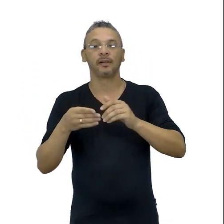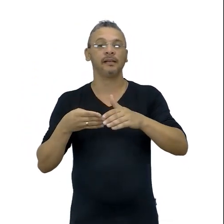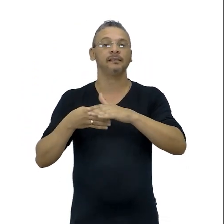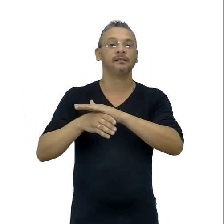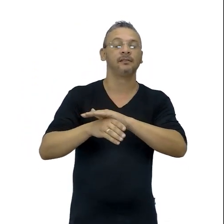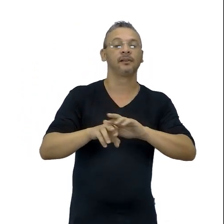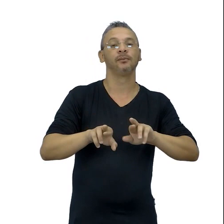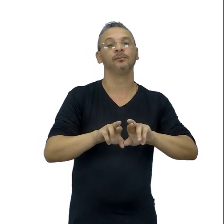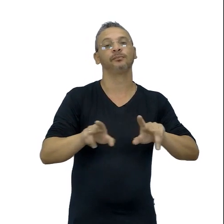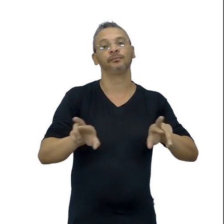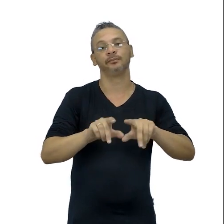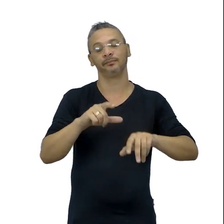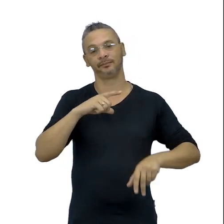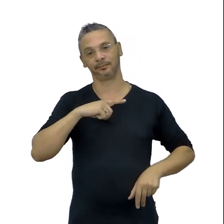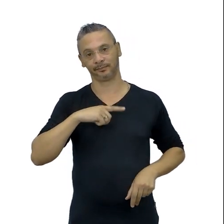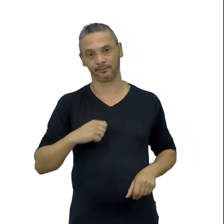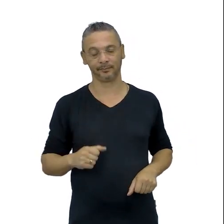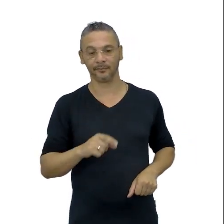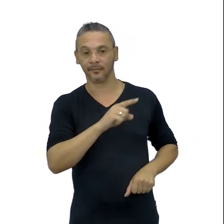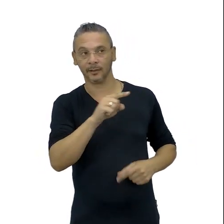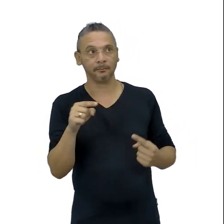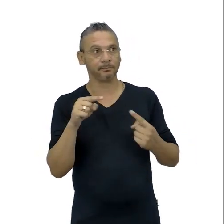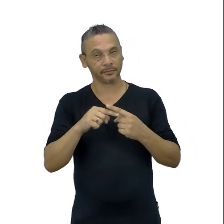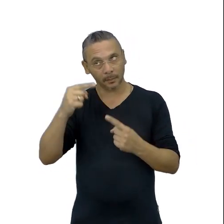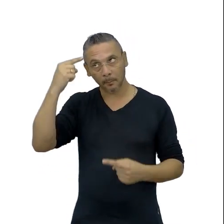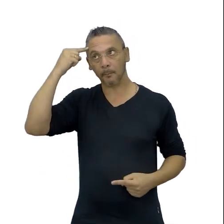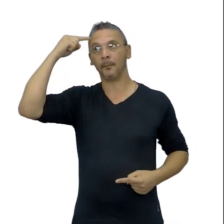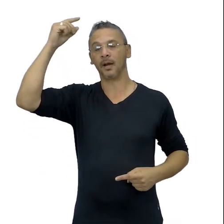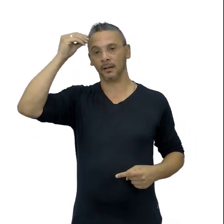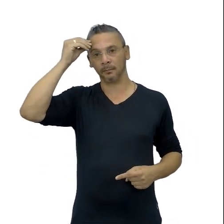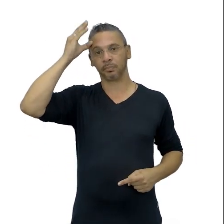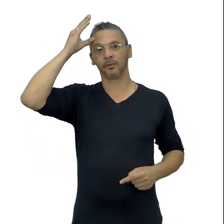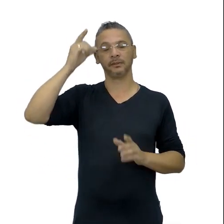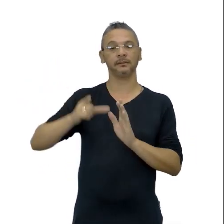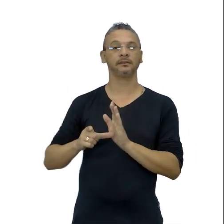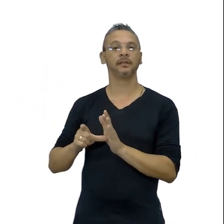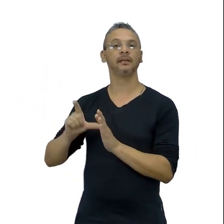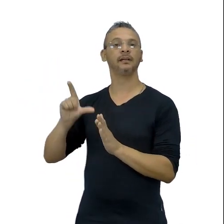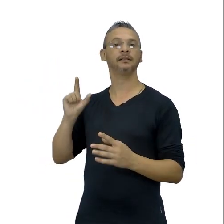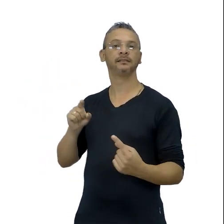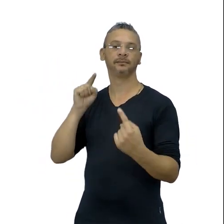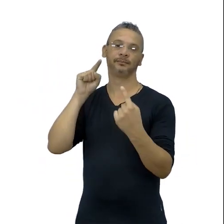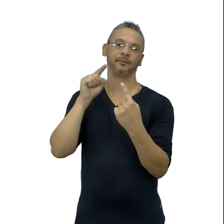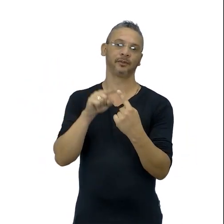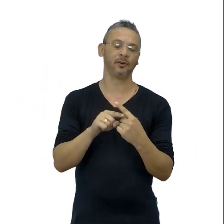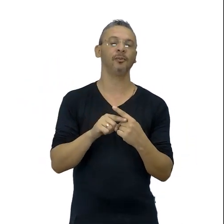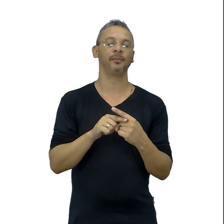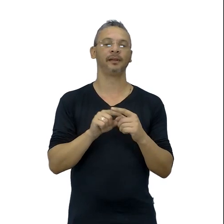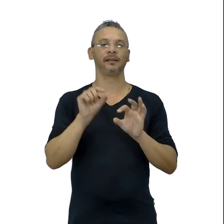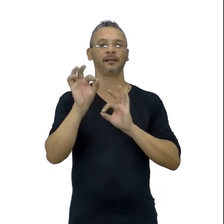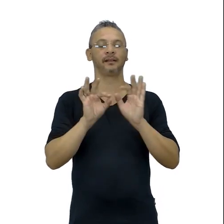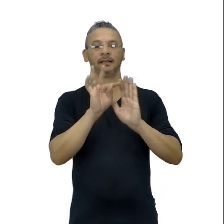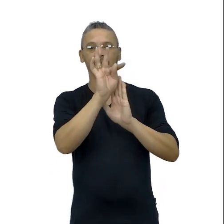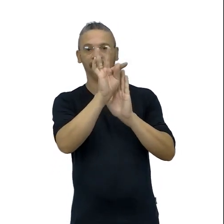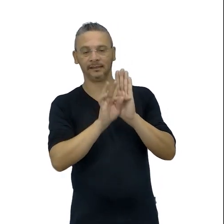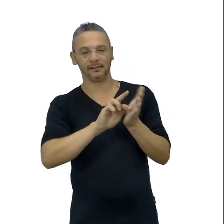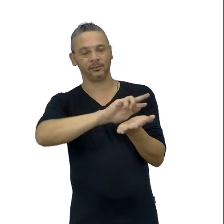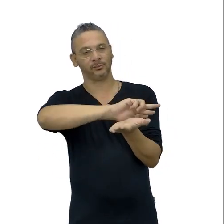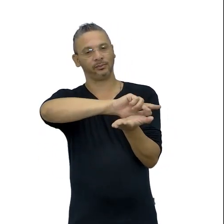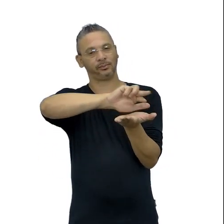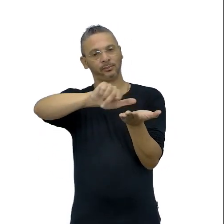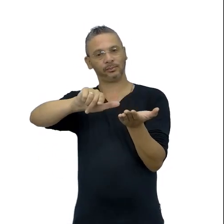ao que leem, quando eles ativam os seus conhecimentos prévios diante de gêneros textuais